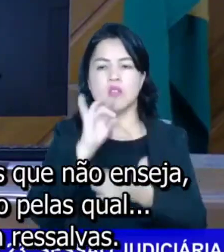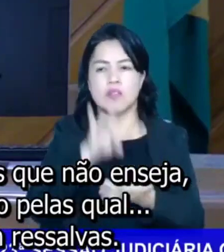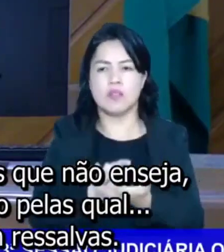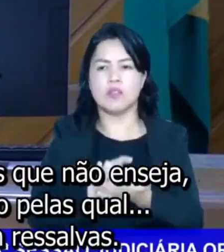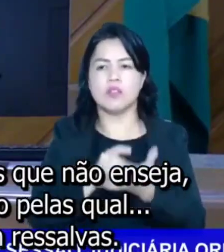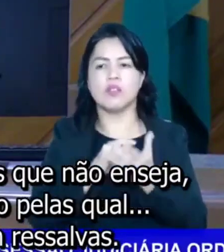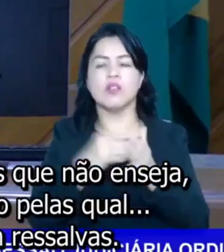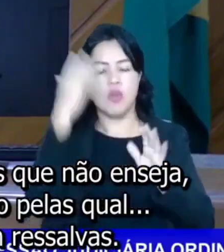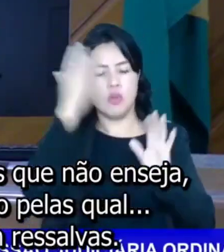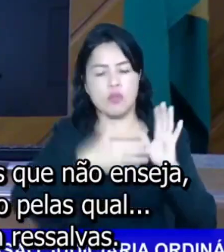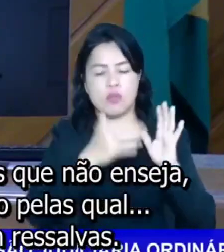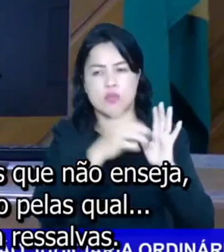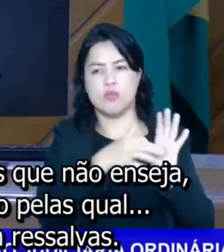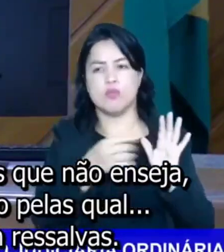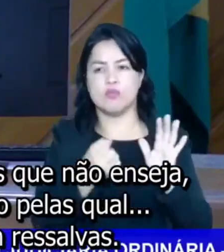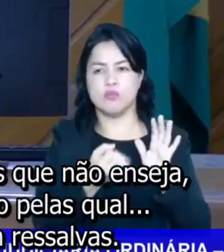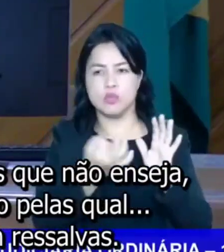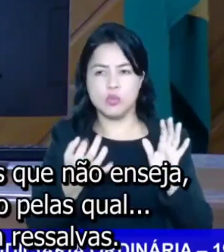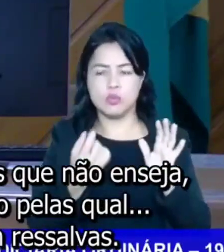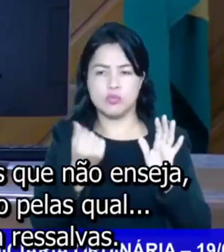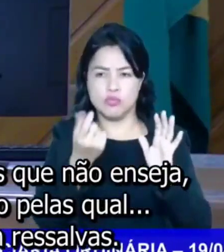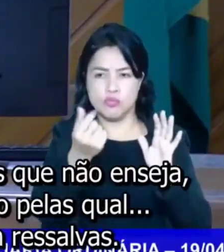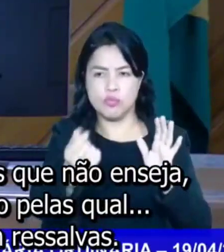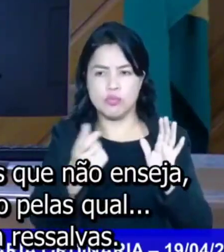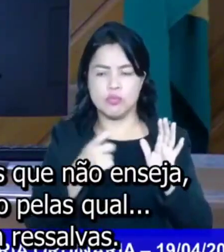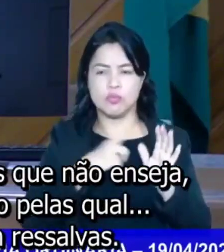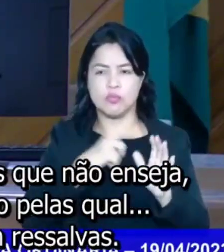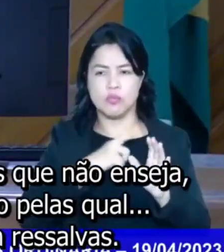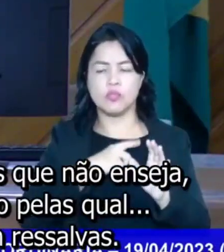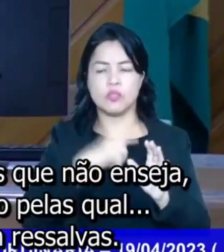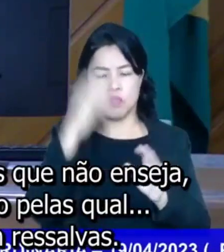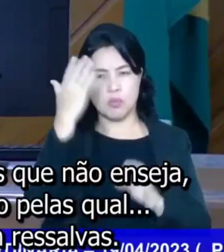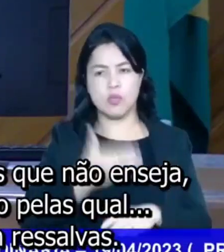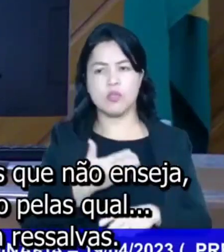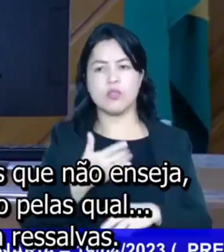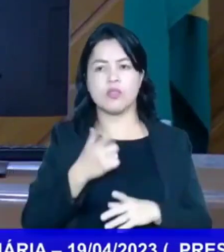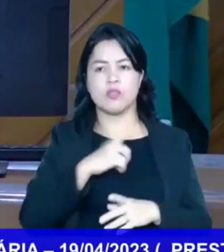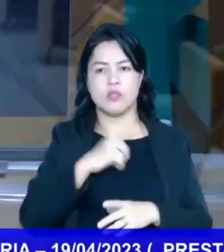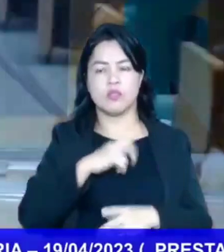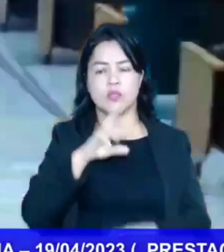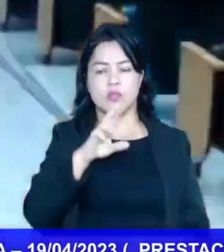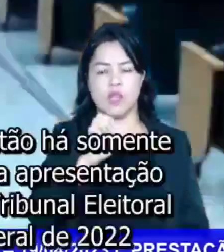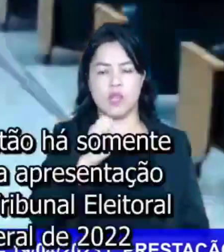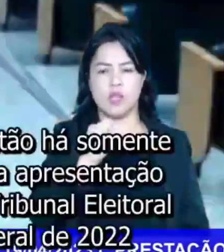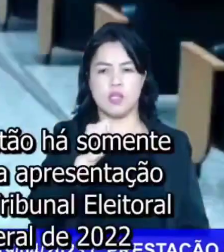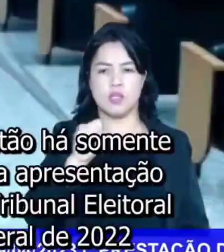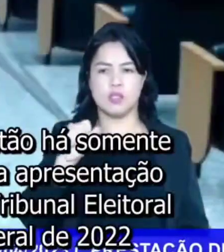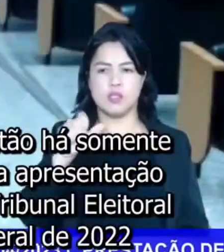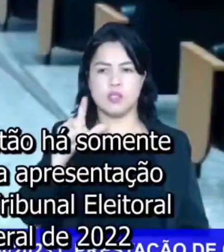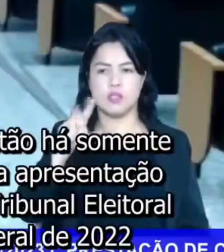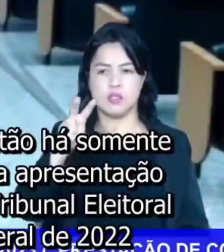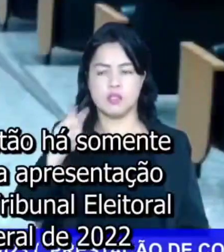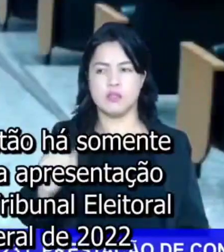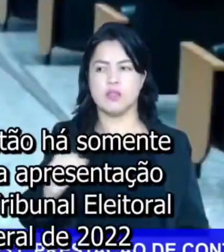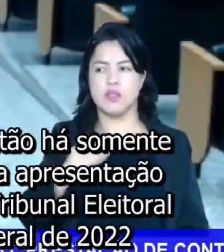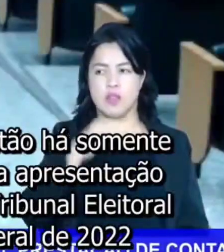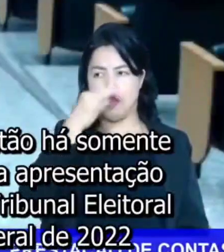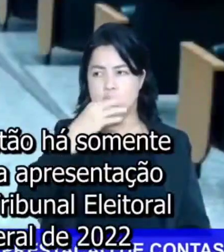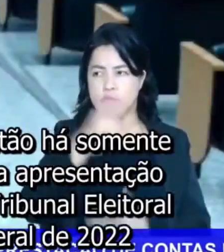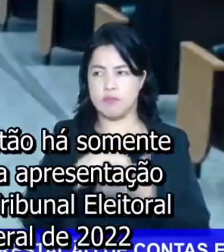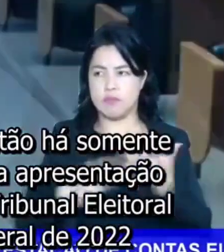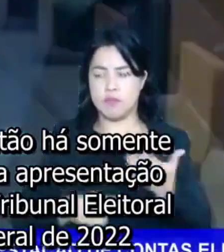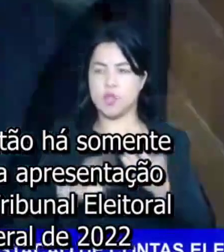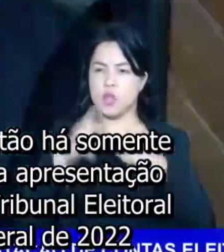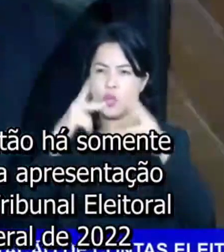apreciação das contas, razão pela qual há de ser aprovadas as contas com ressalvas. Relator, de volta com a palavra.